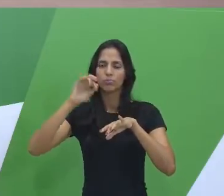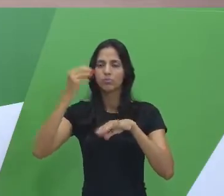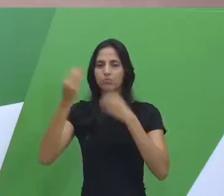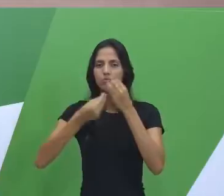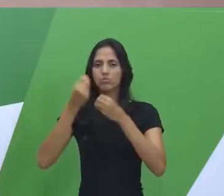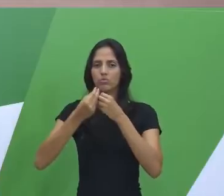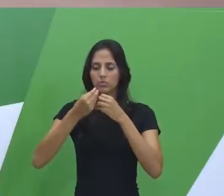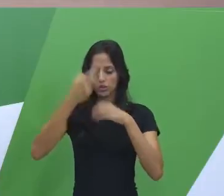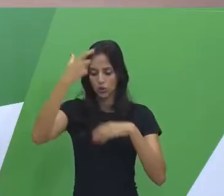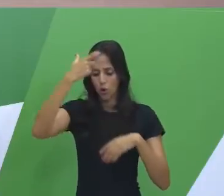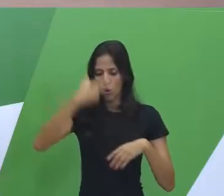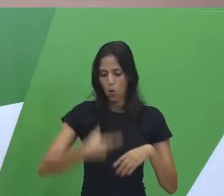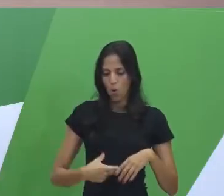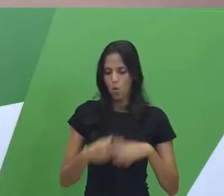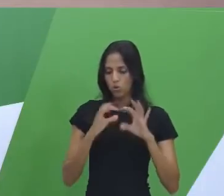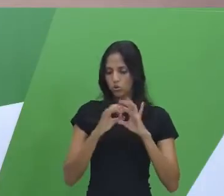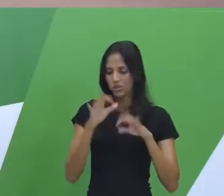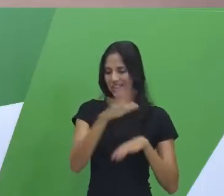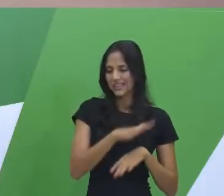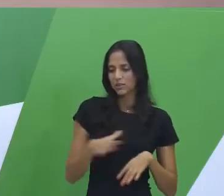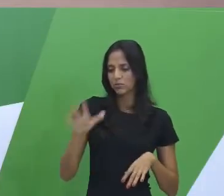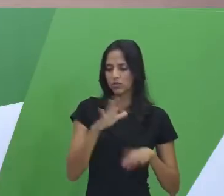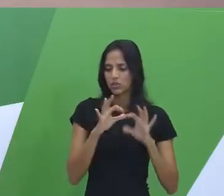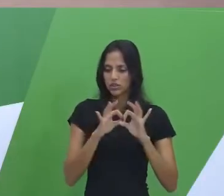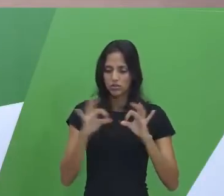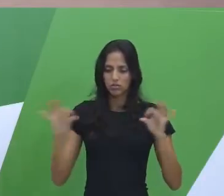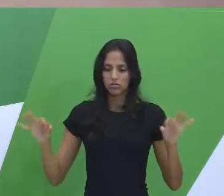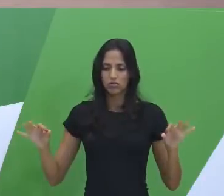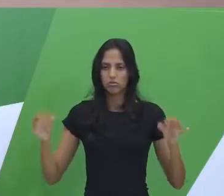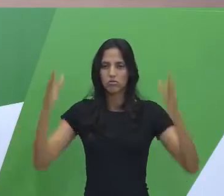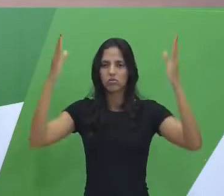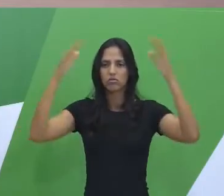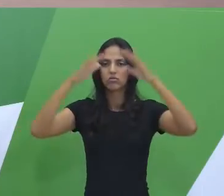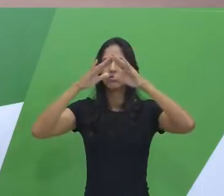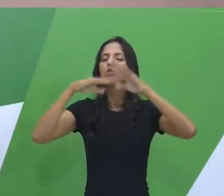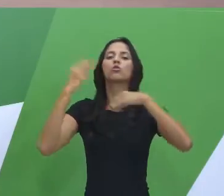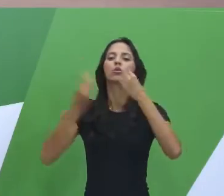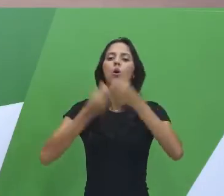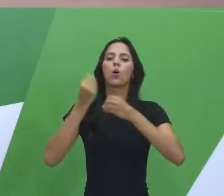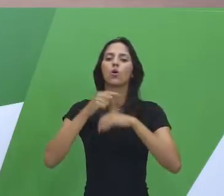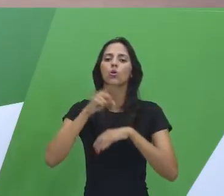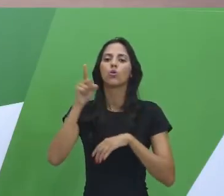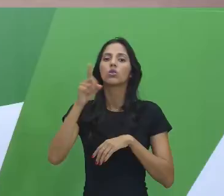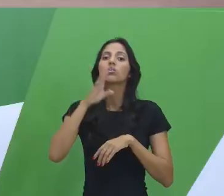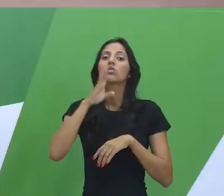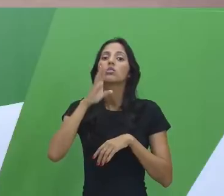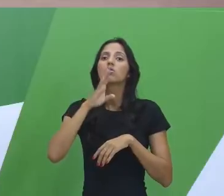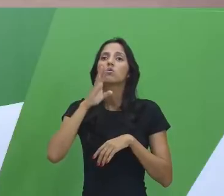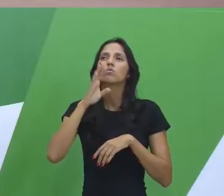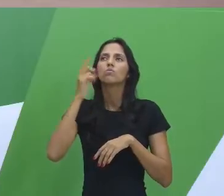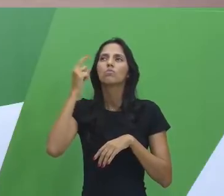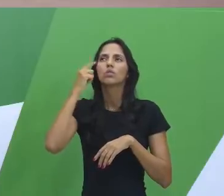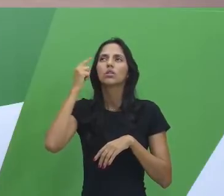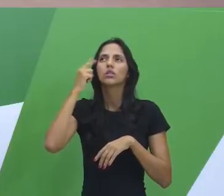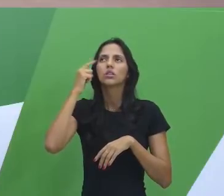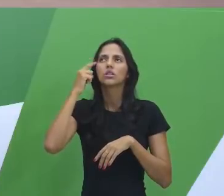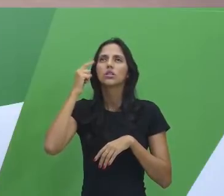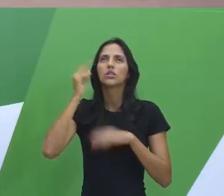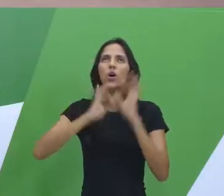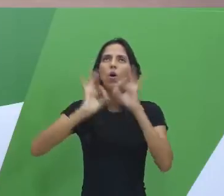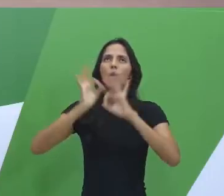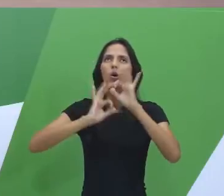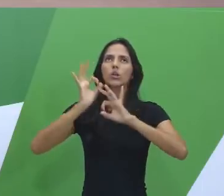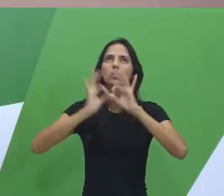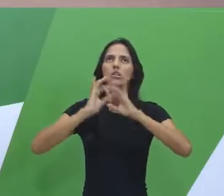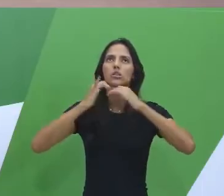posicionar. Eu preciso de campo, eu preciso de ângulo. Então, você tem que começar a visualizar essa questão.